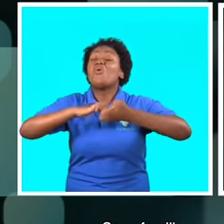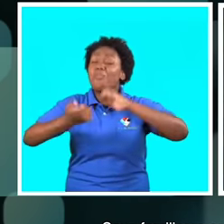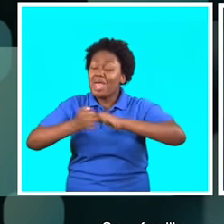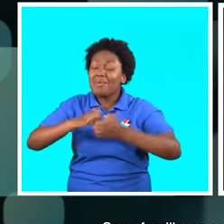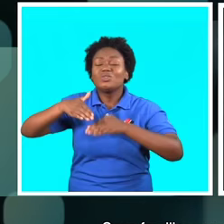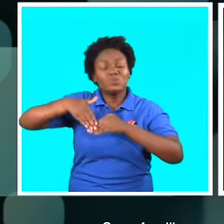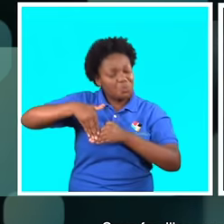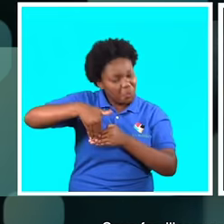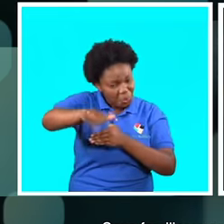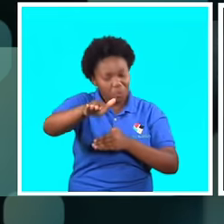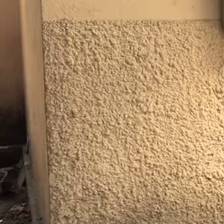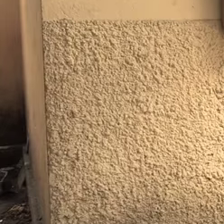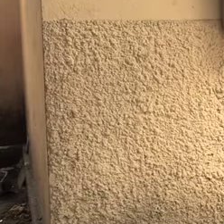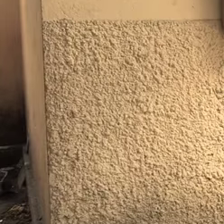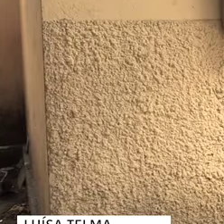persiste.